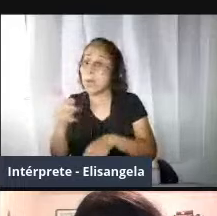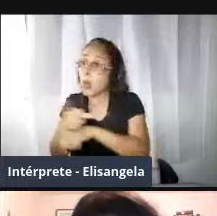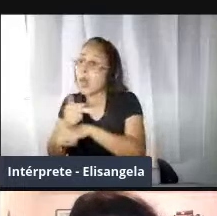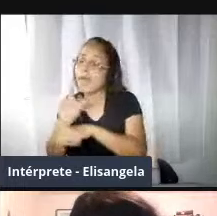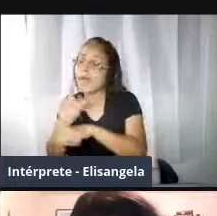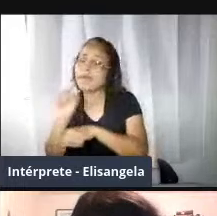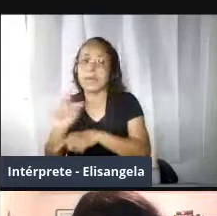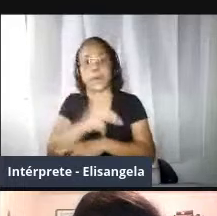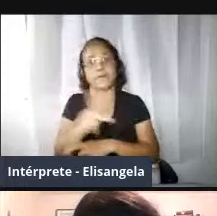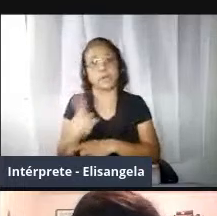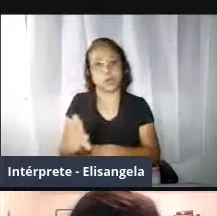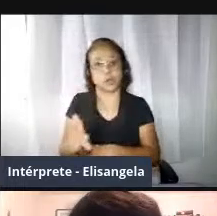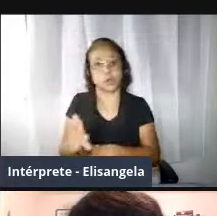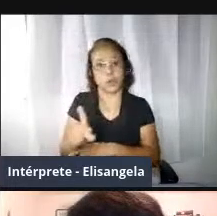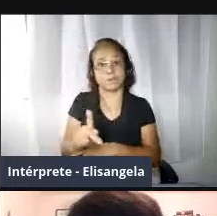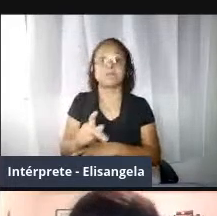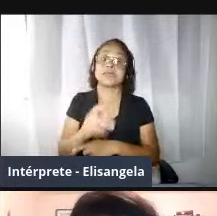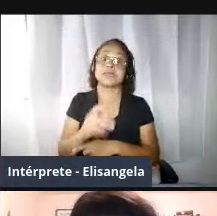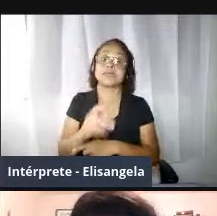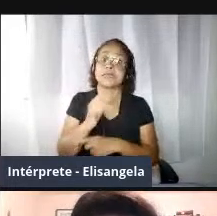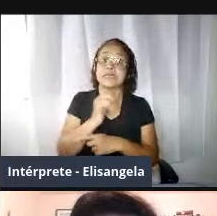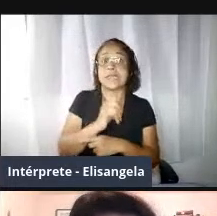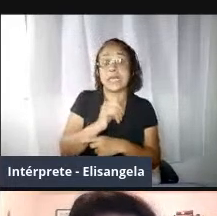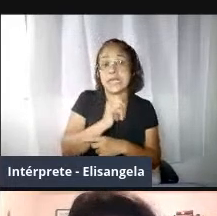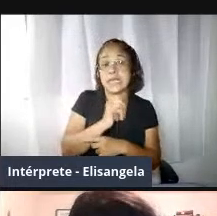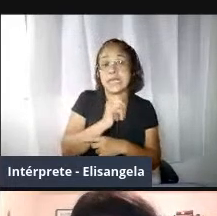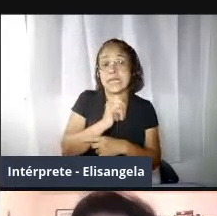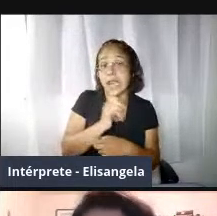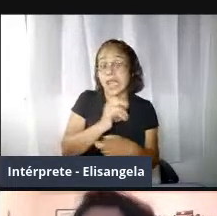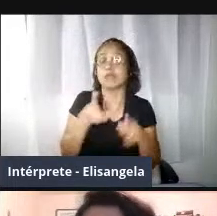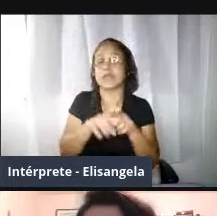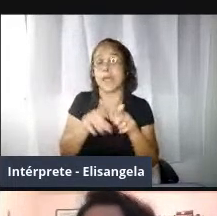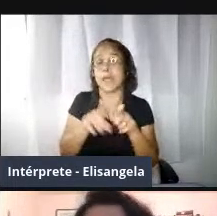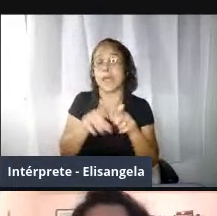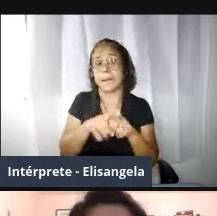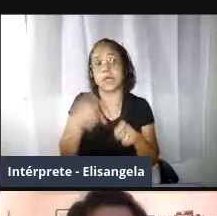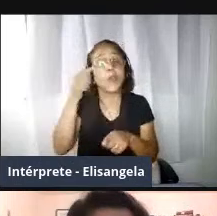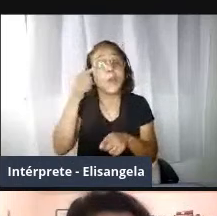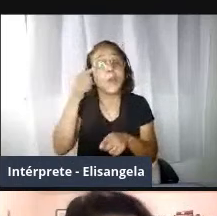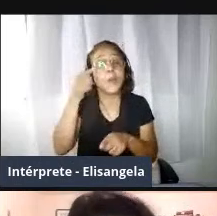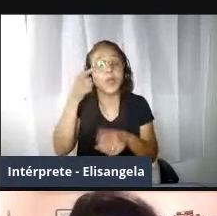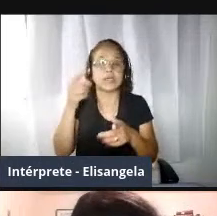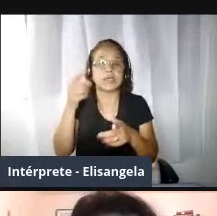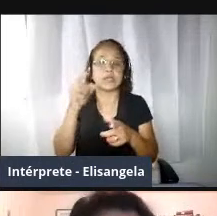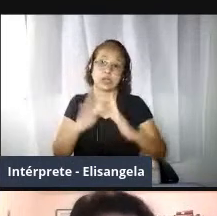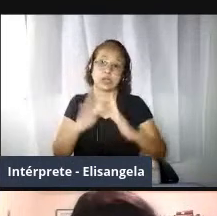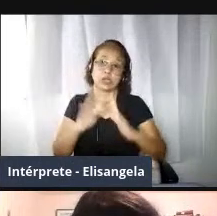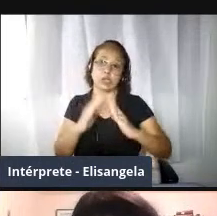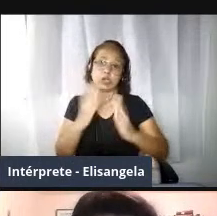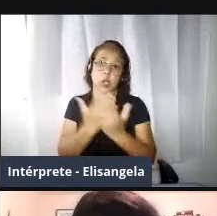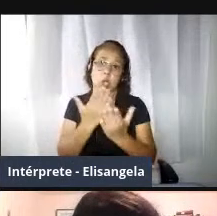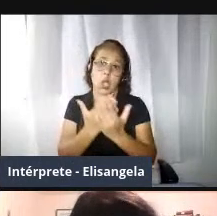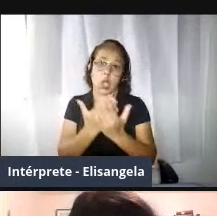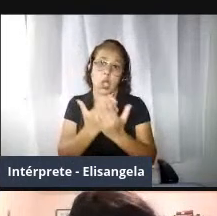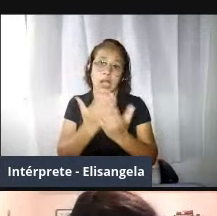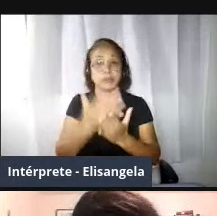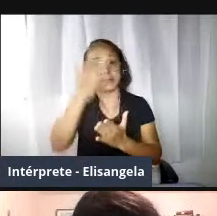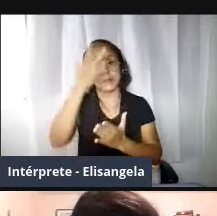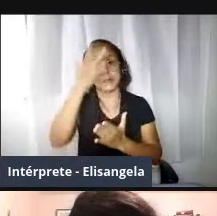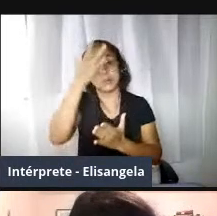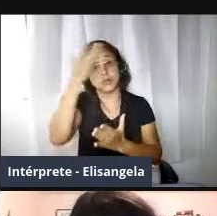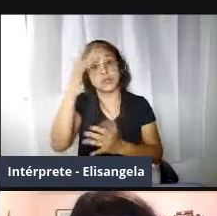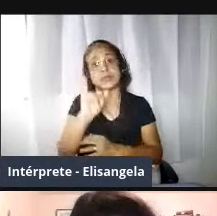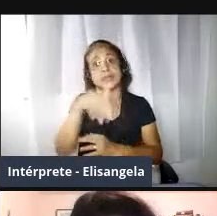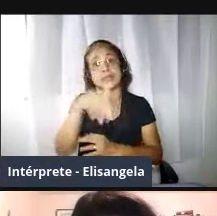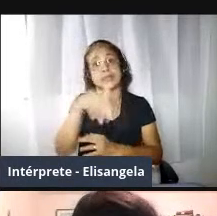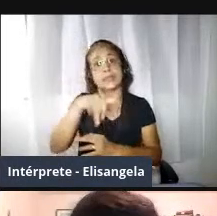e japoneses, né? Era uma discussão sobre escolas e imigrantes. E aí, com a surpresa dela, e usava história oral, porque foram,